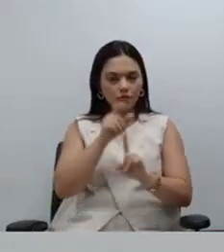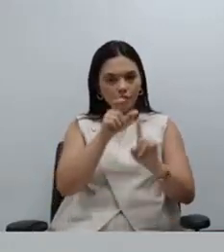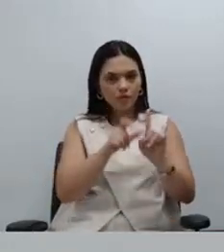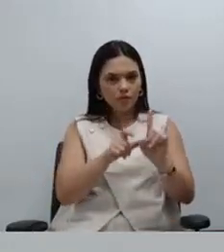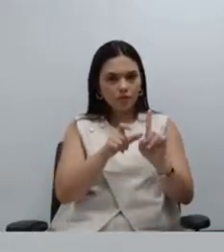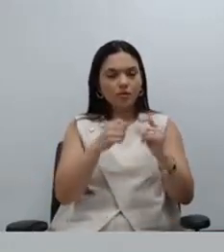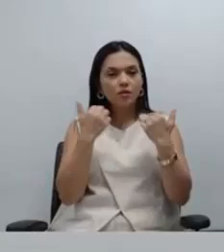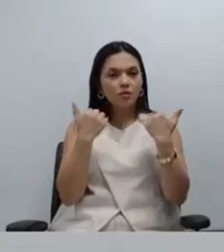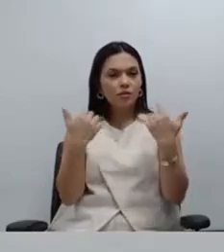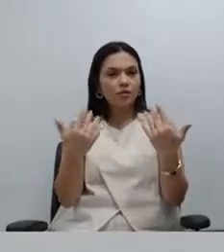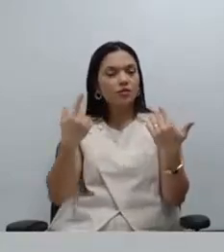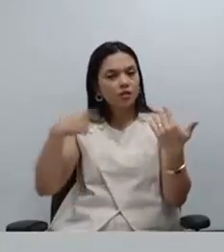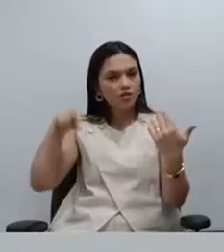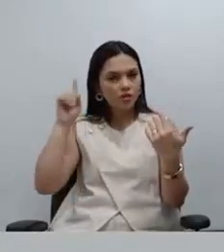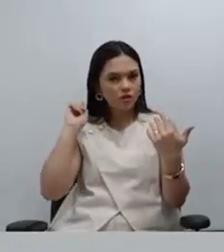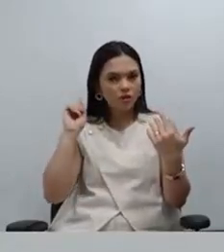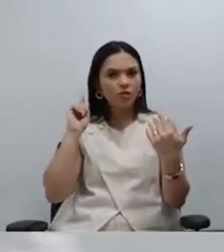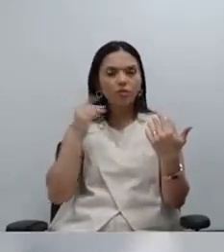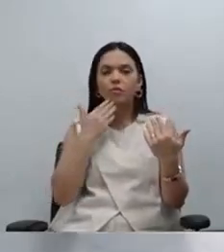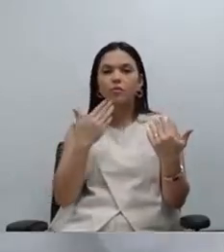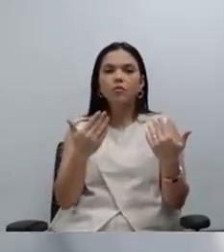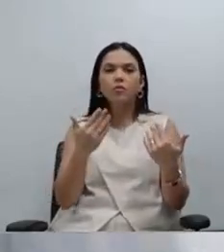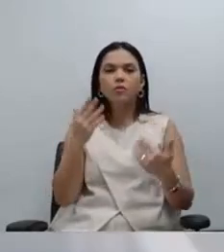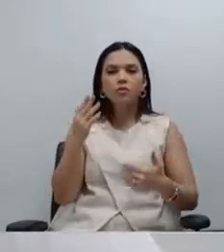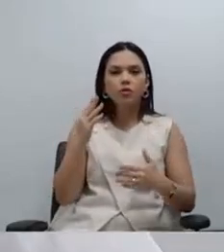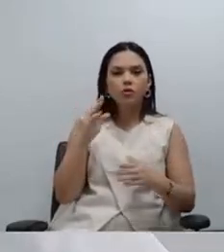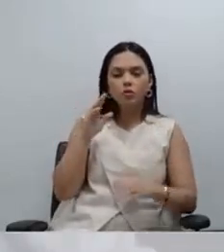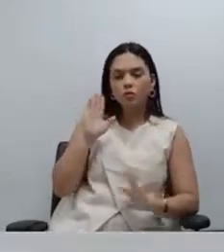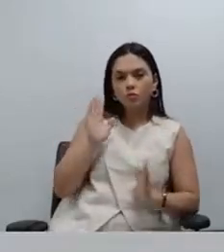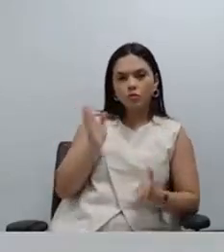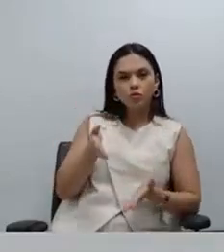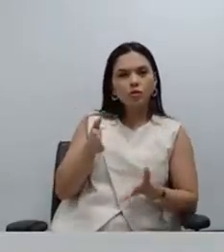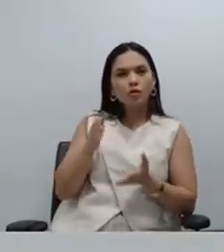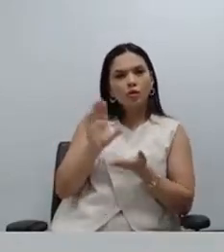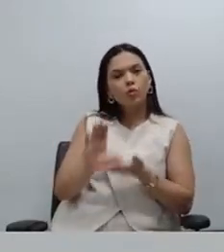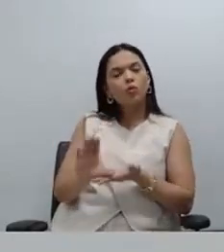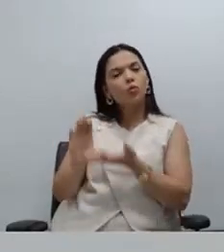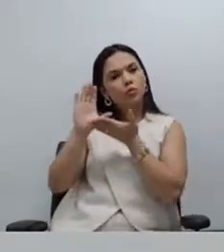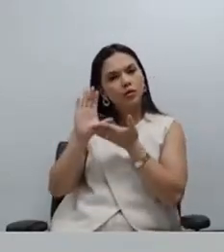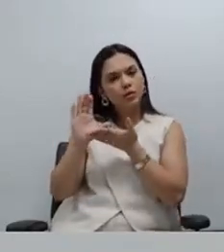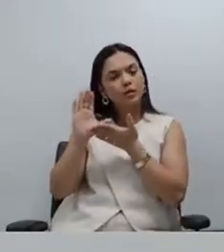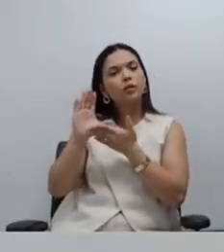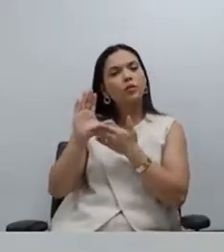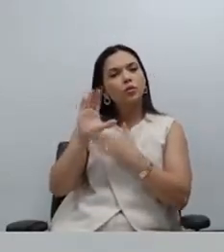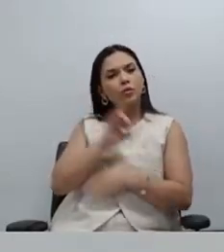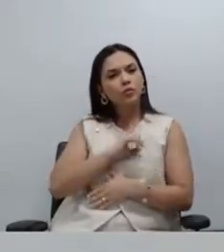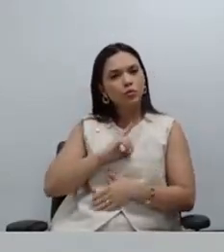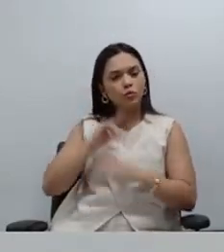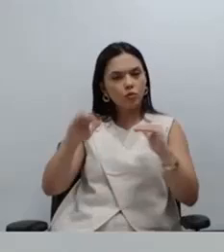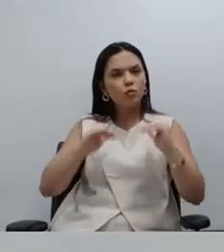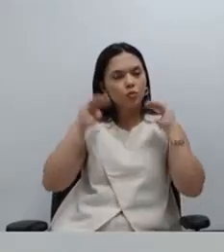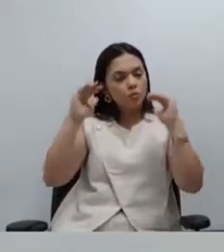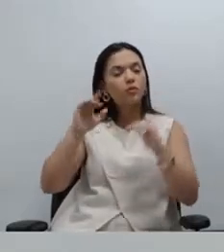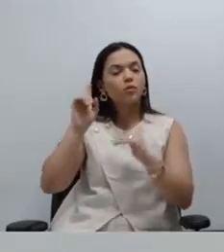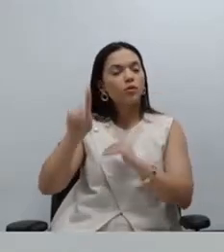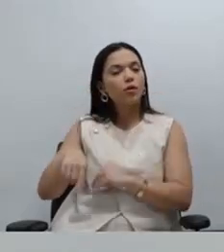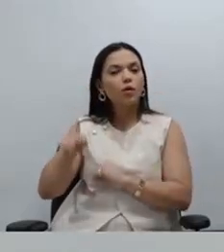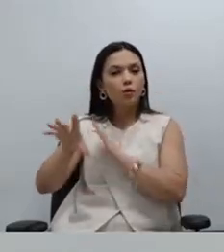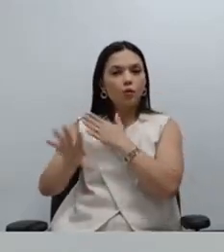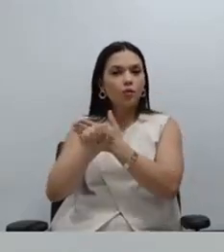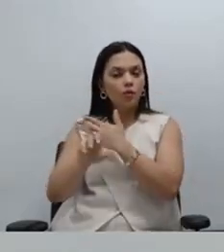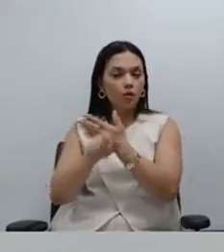sessão anterior, foi expedido memorando da presidência do Conselho Superior, tanto para a ouvidoria quanto para a Controladoria